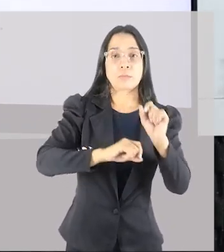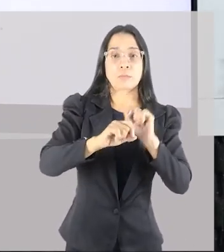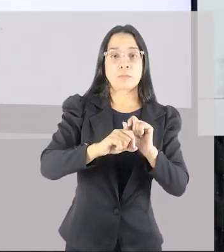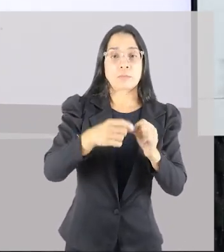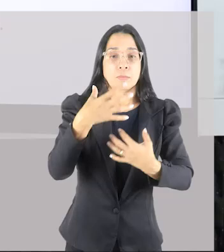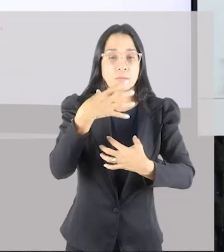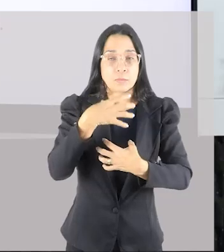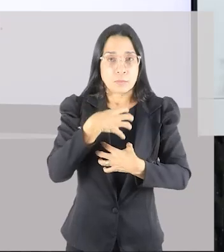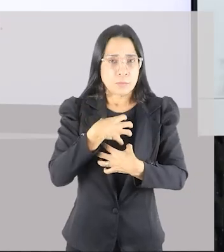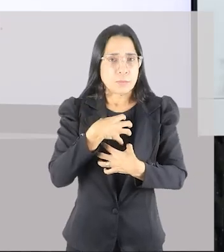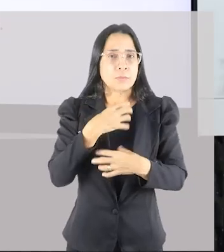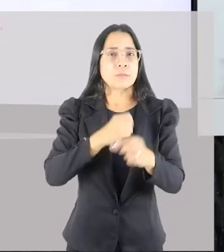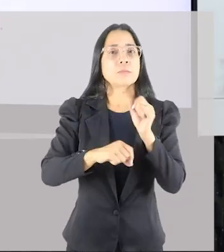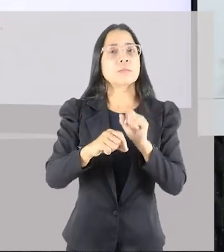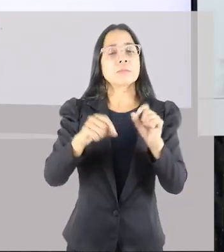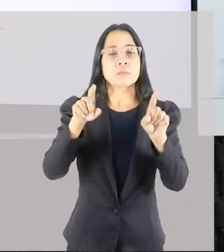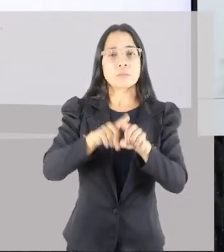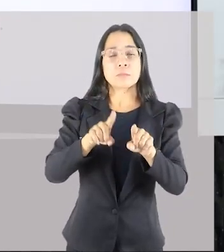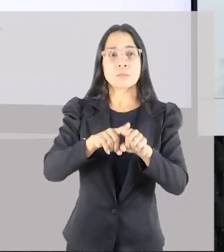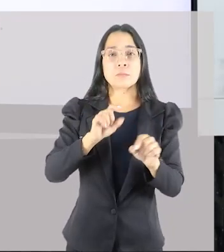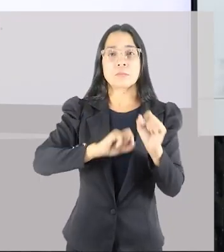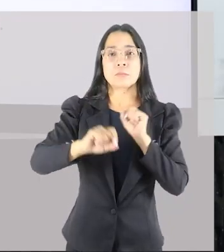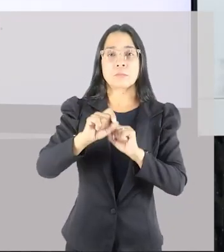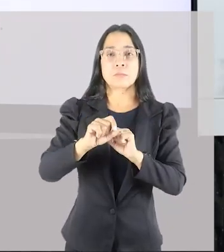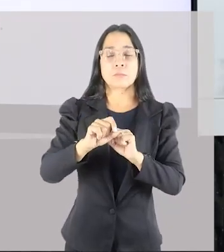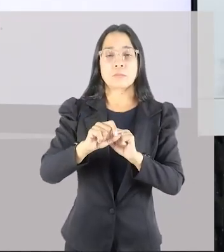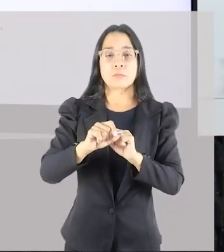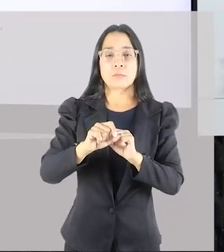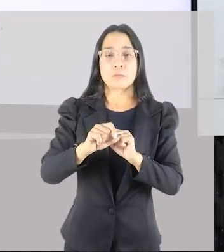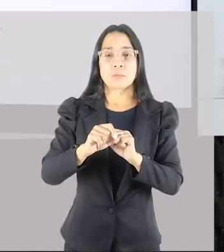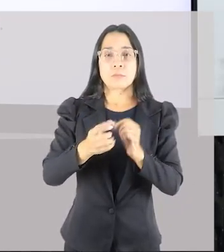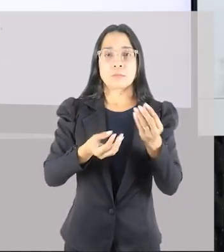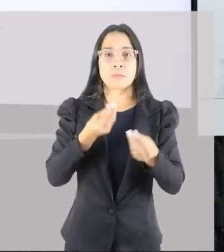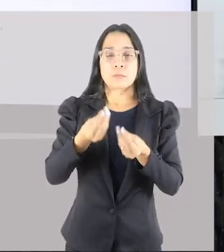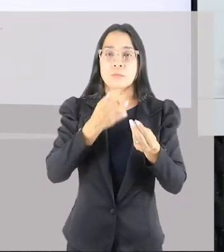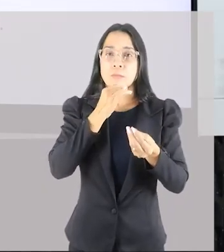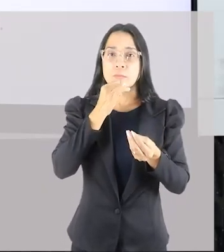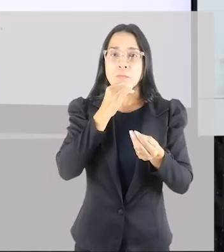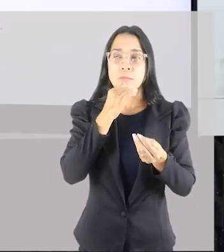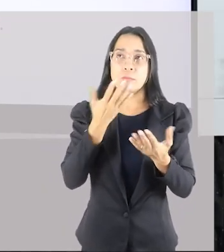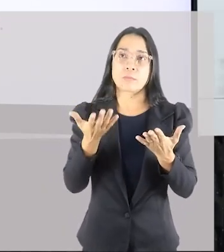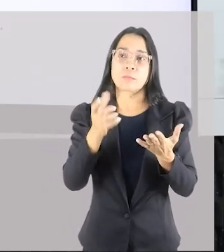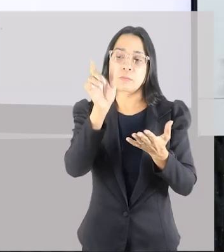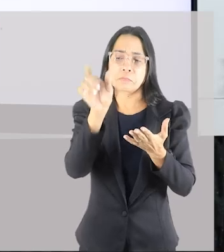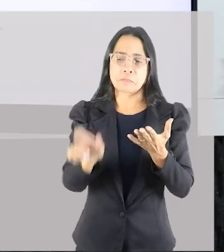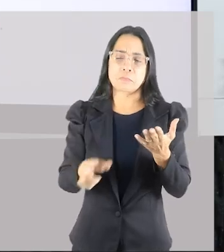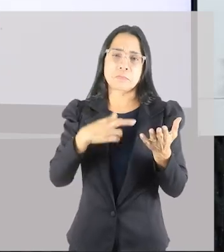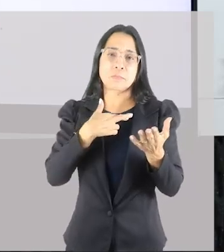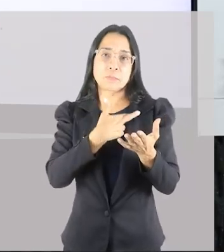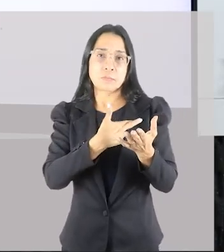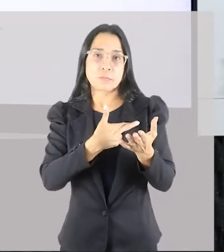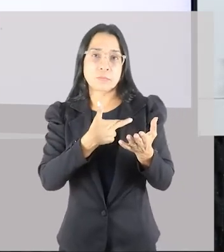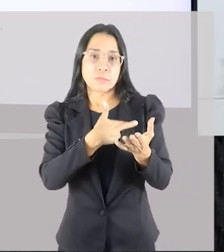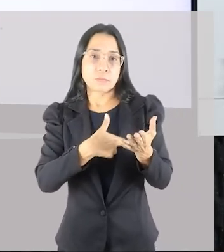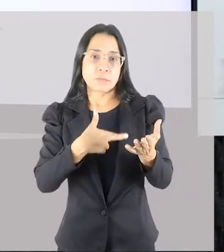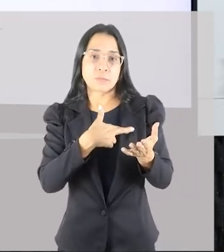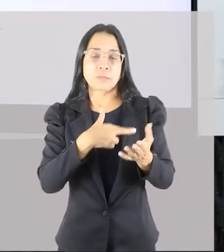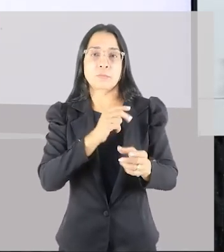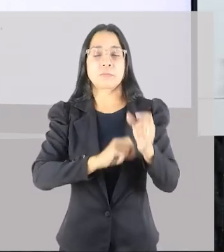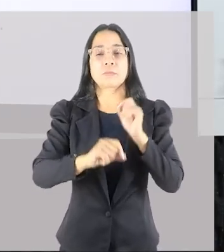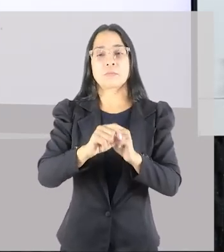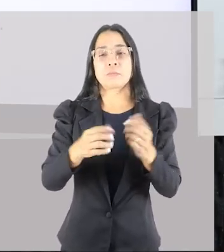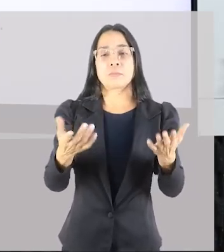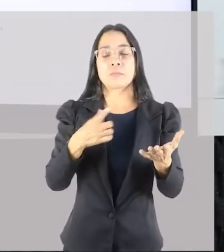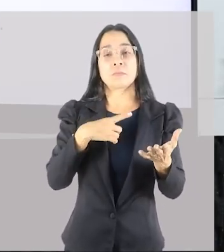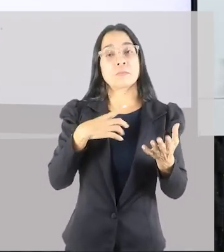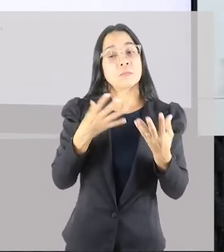de sentimentos também existem estereótipos Associados a isso como o Ser romântico então nós temos muitos estereótipos